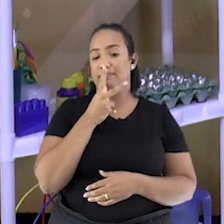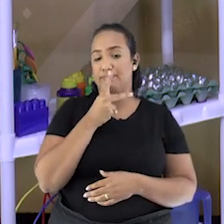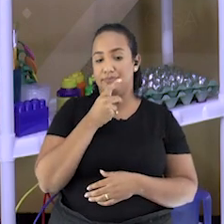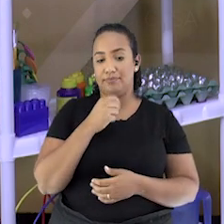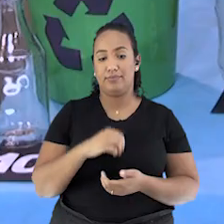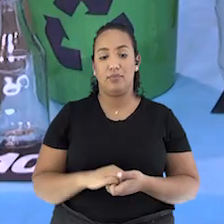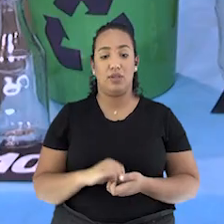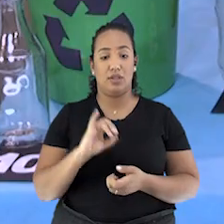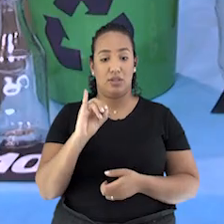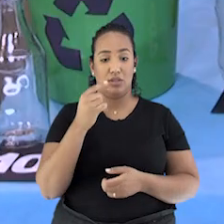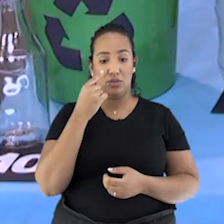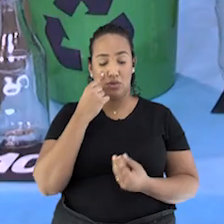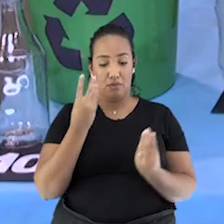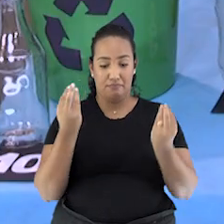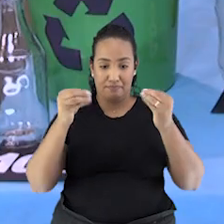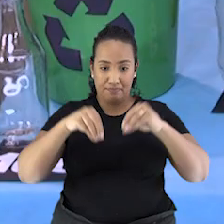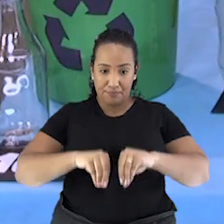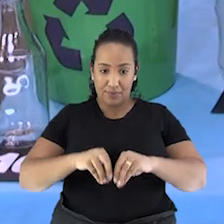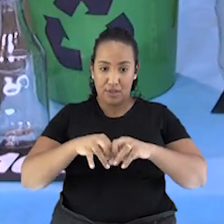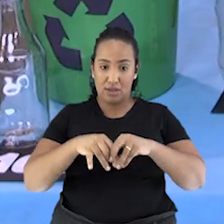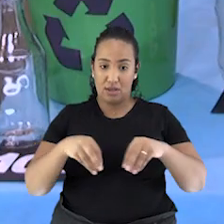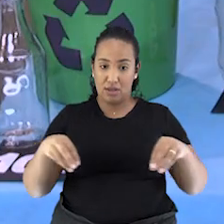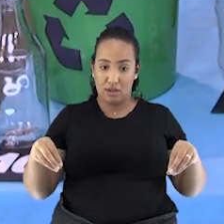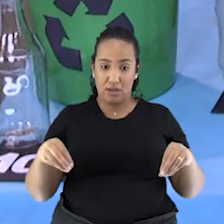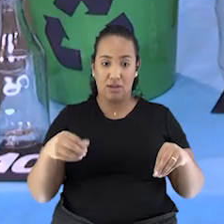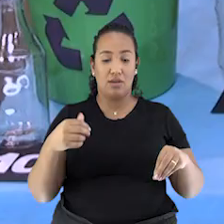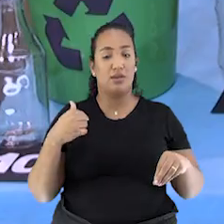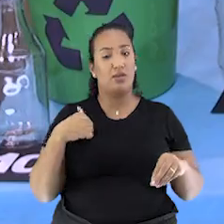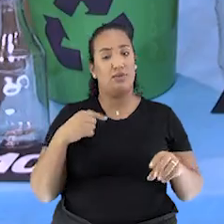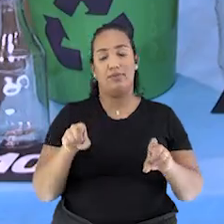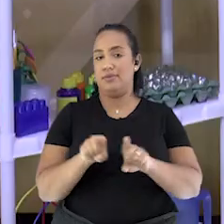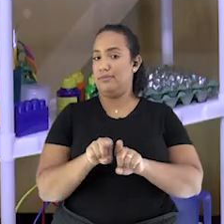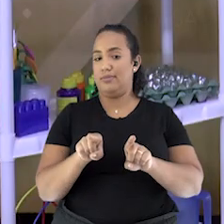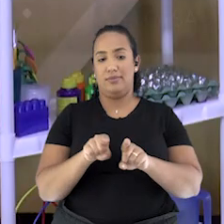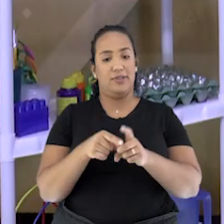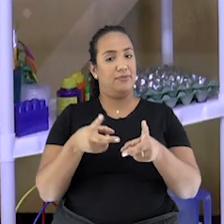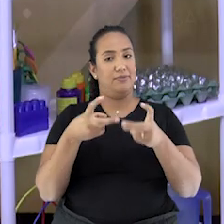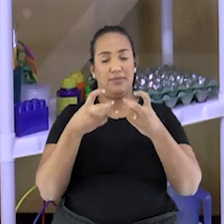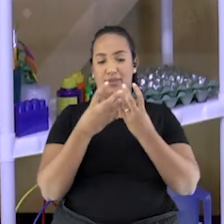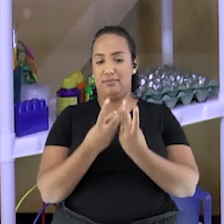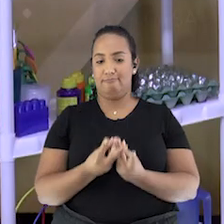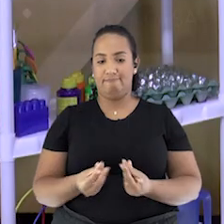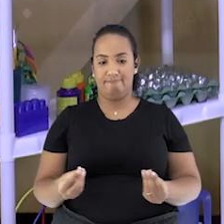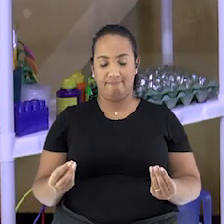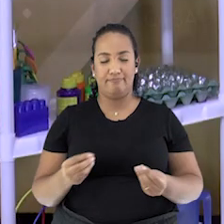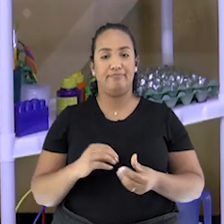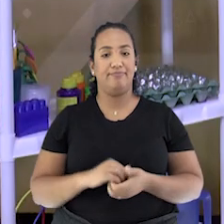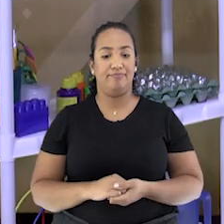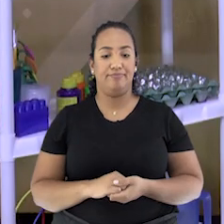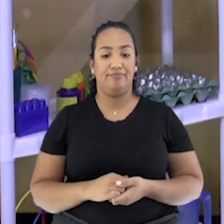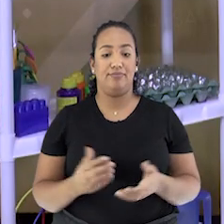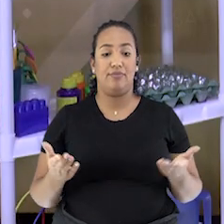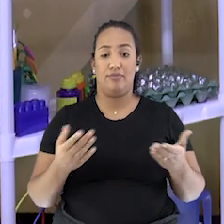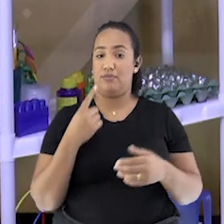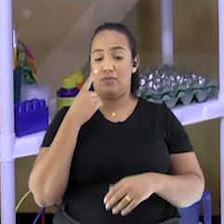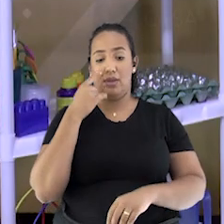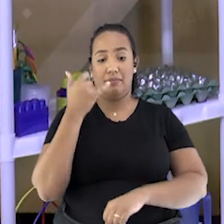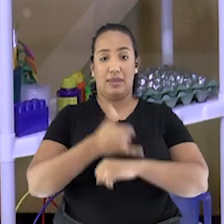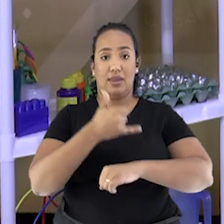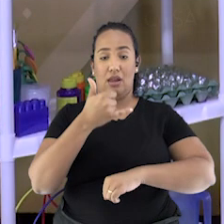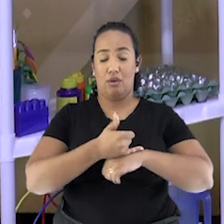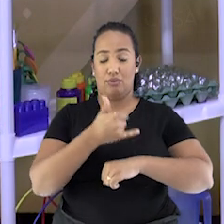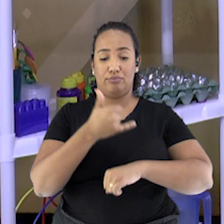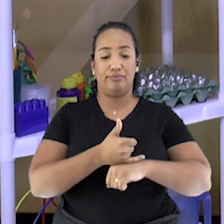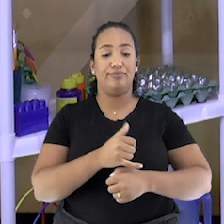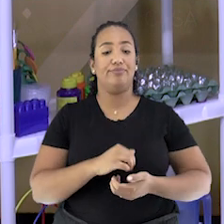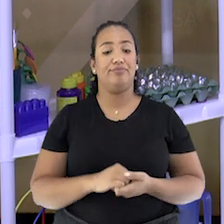terra, eu também não verei ele se decompor. Aqui temos o metal. O metal também pode ser